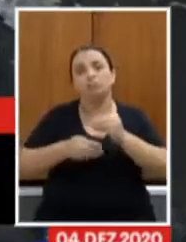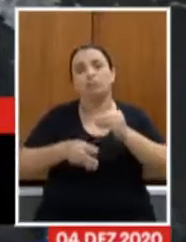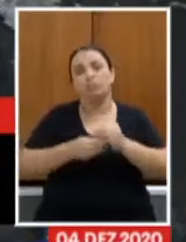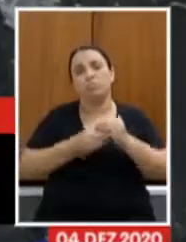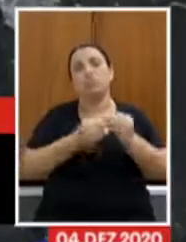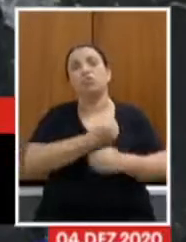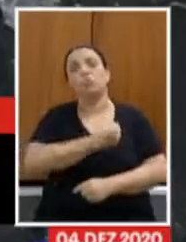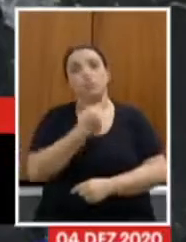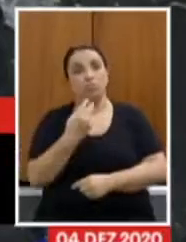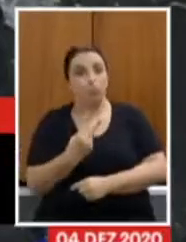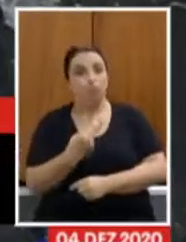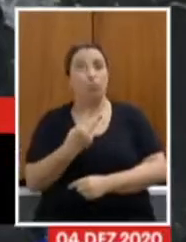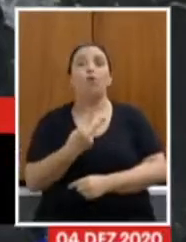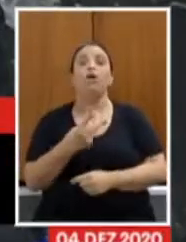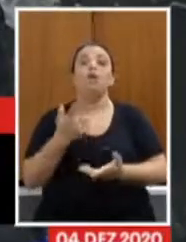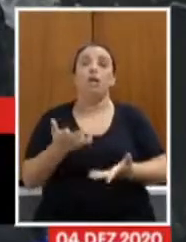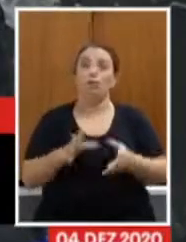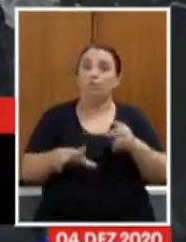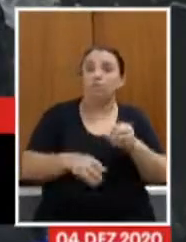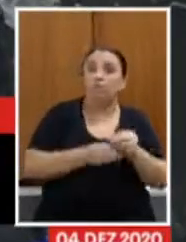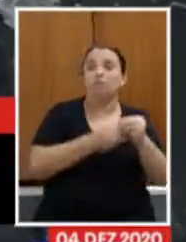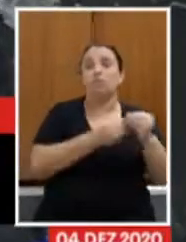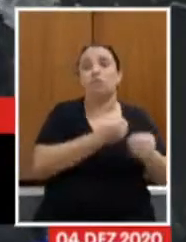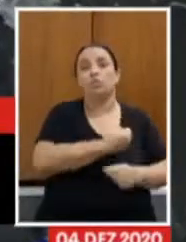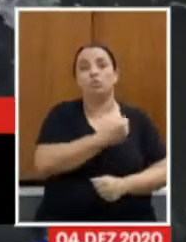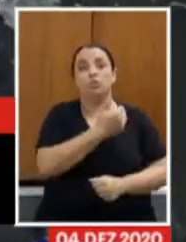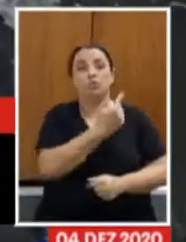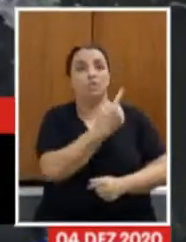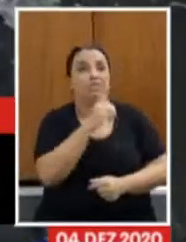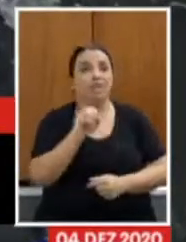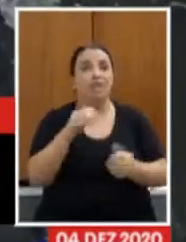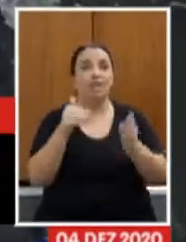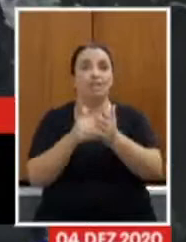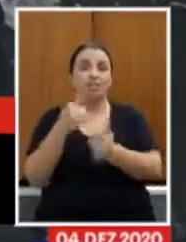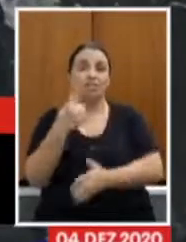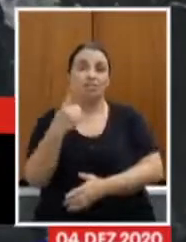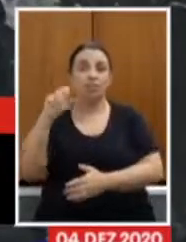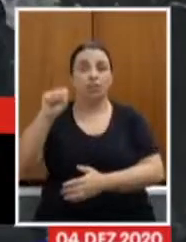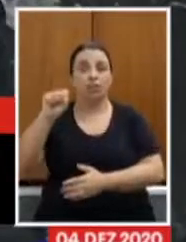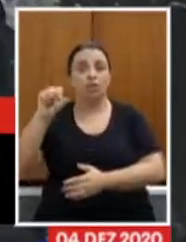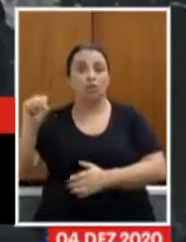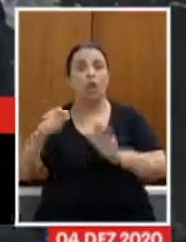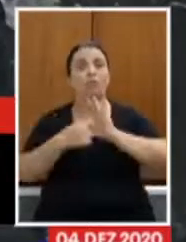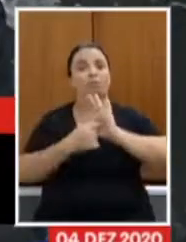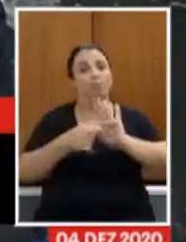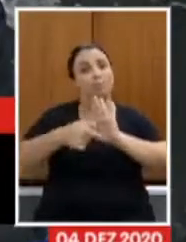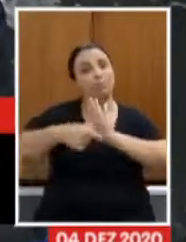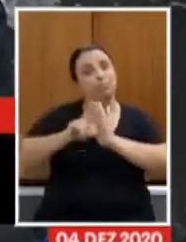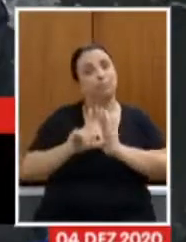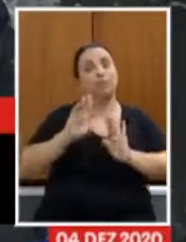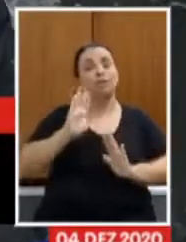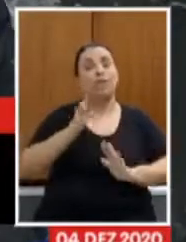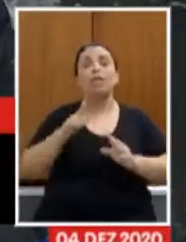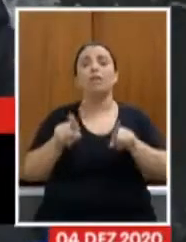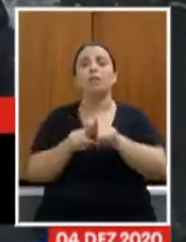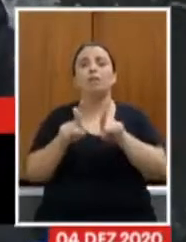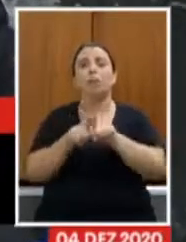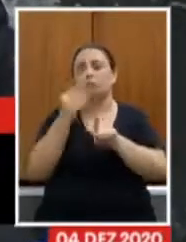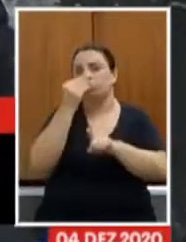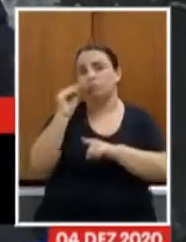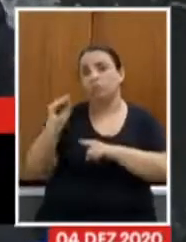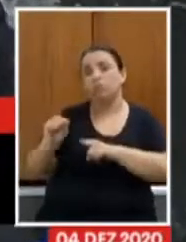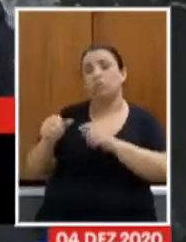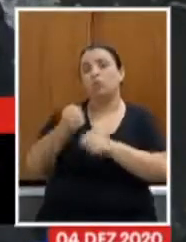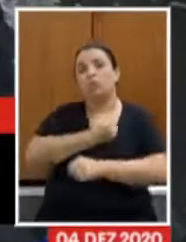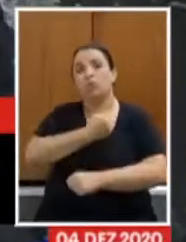1. E com as emendas números 100 a 189 que apresenta. E pela rejeição das emendas